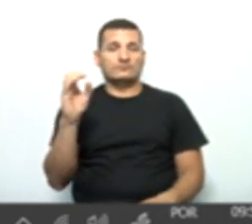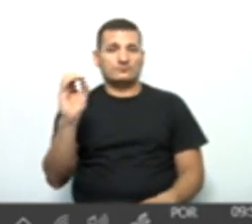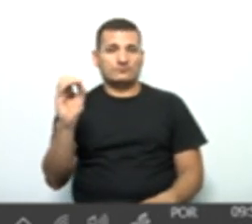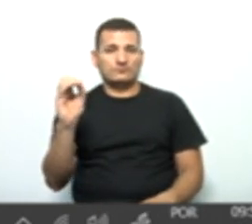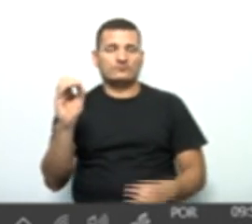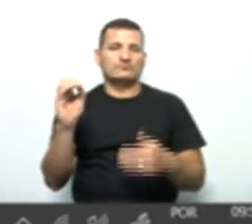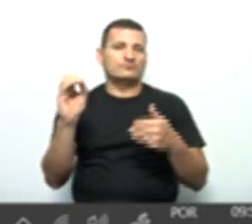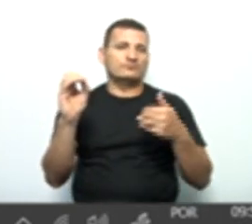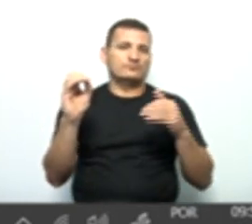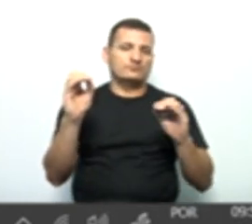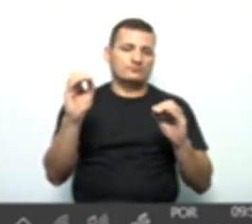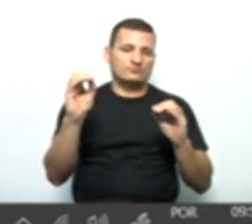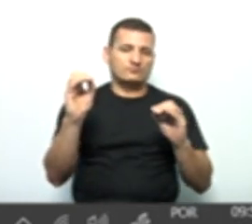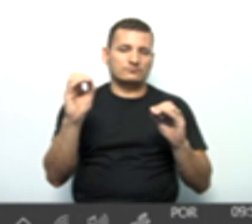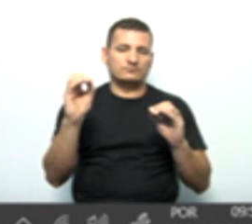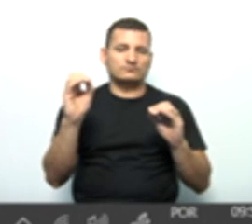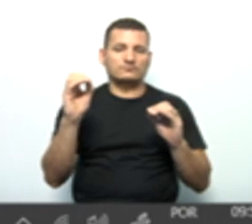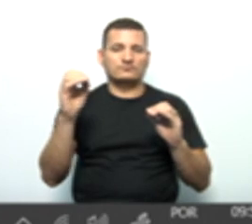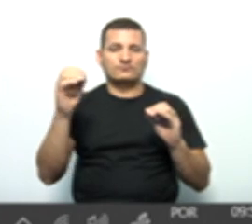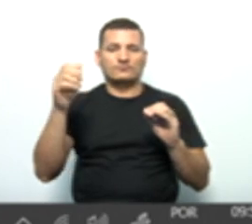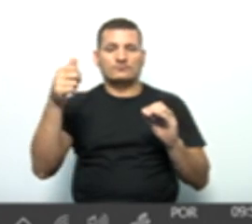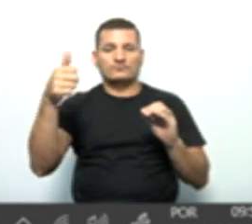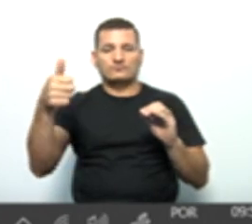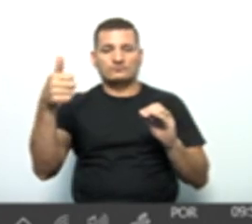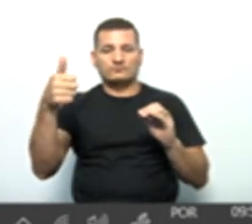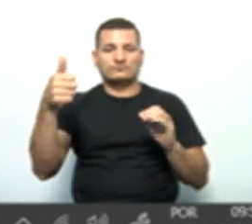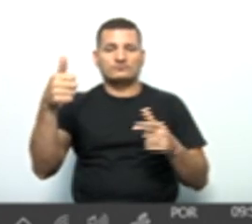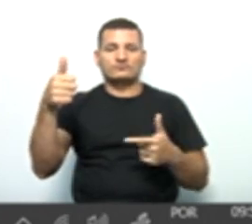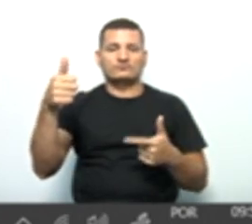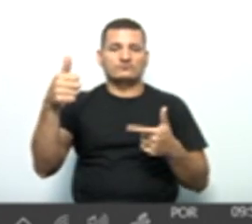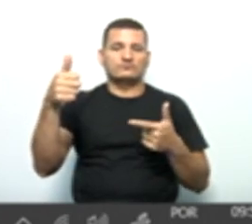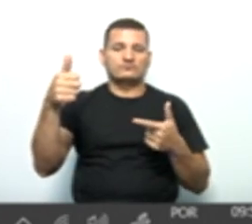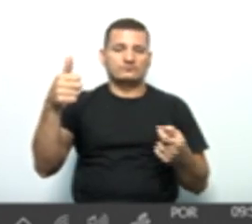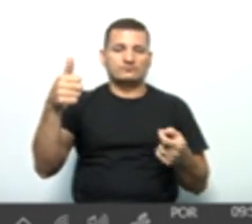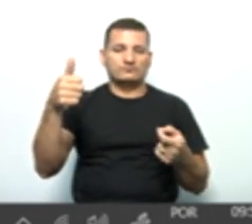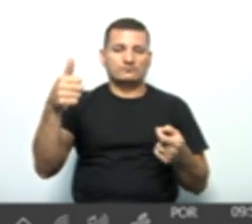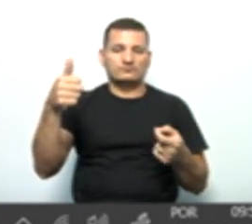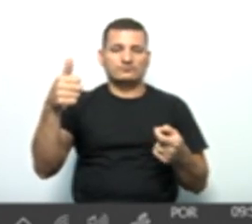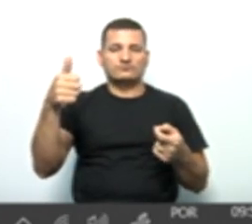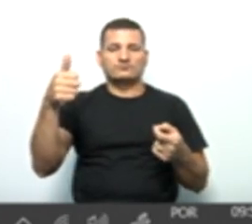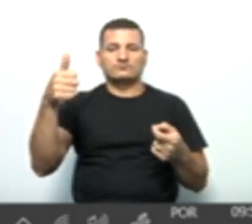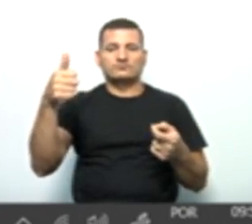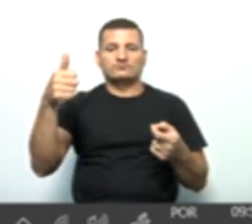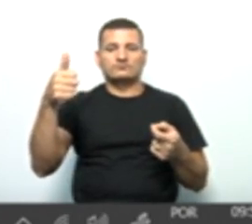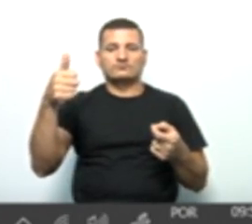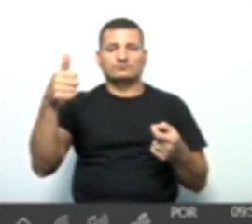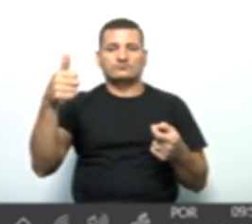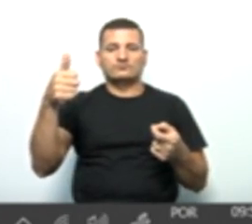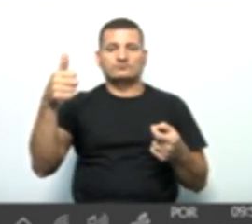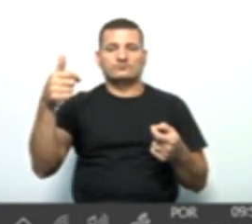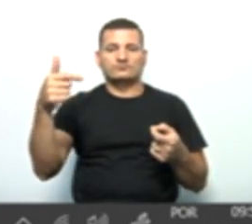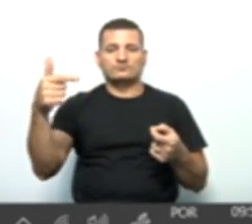quero a posição 1. Aí eu quero a posição